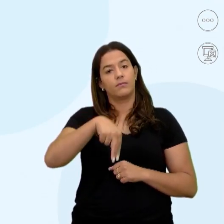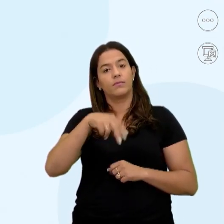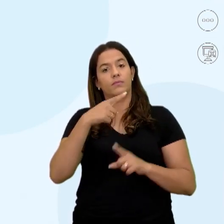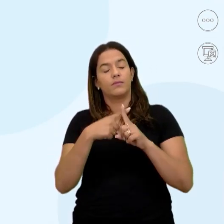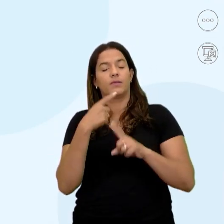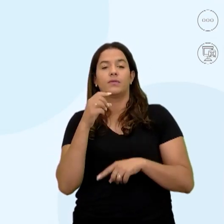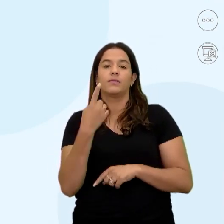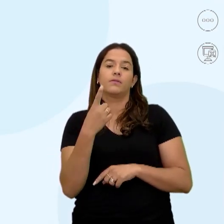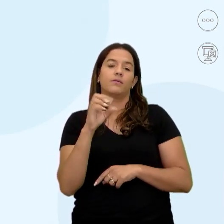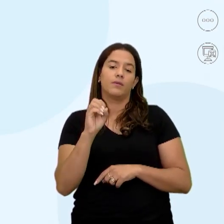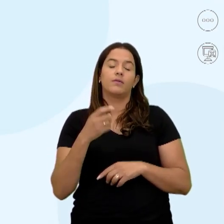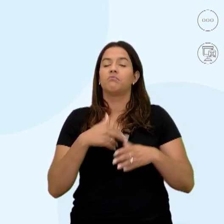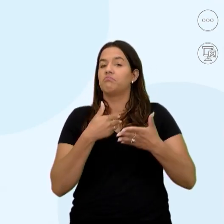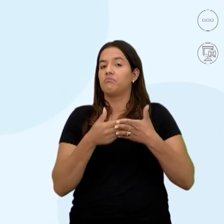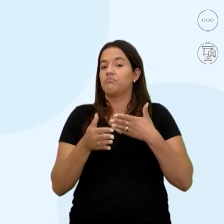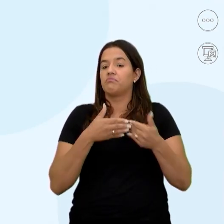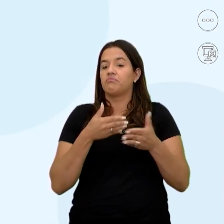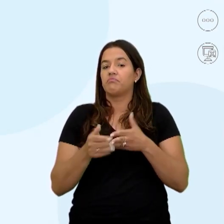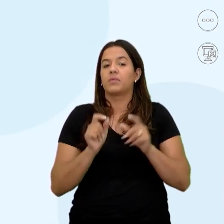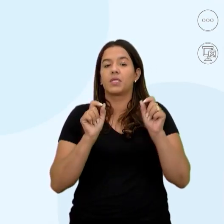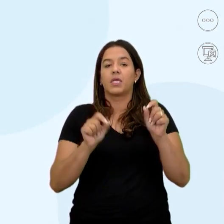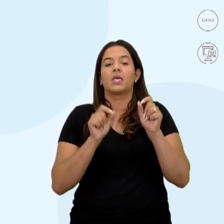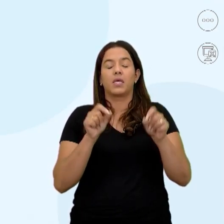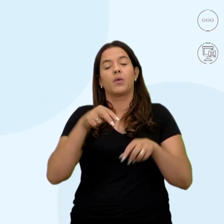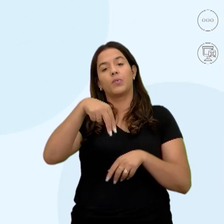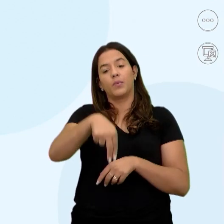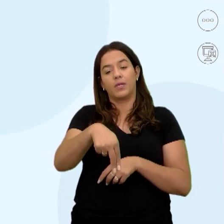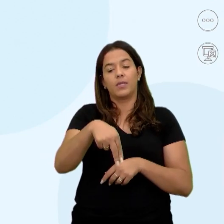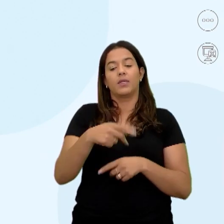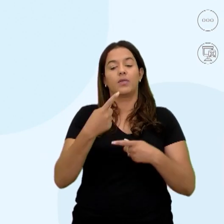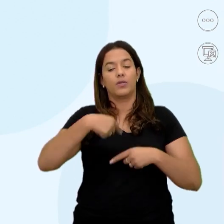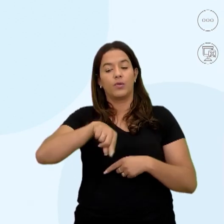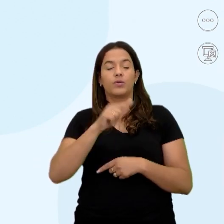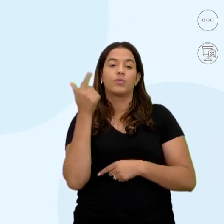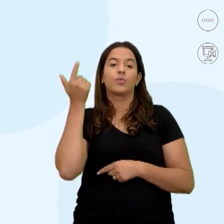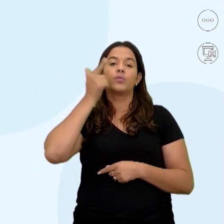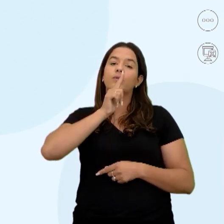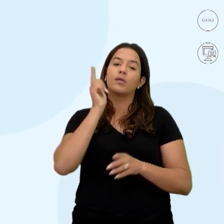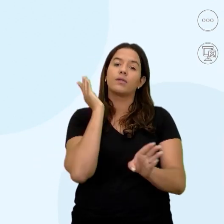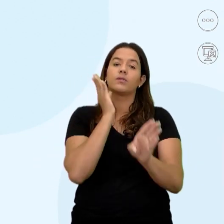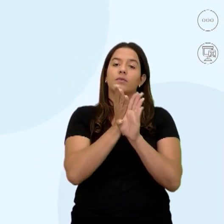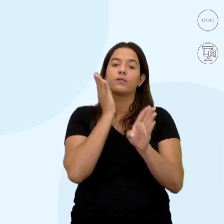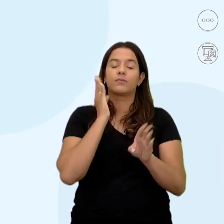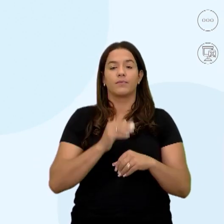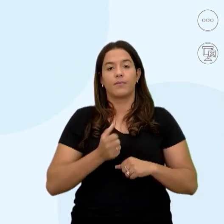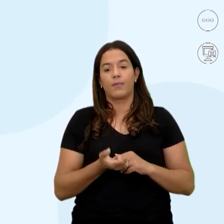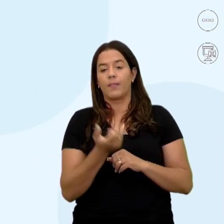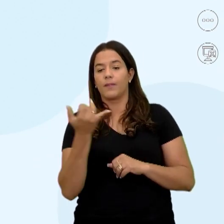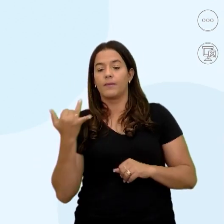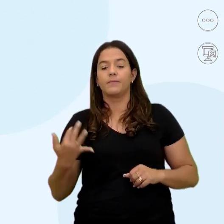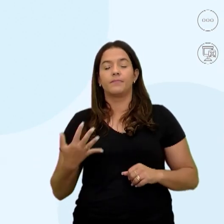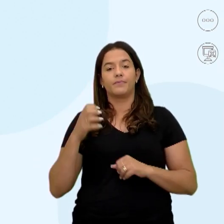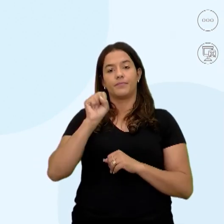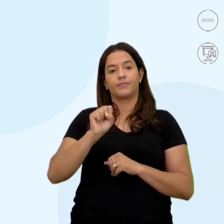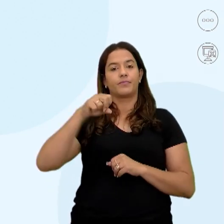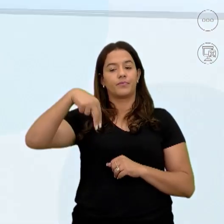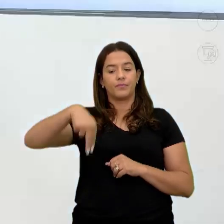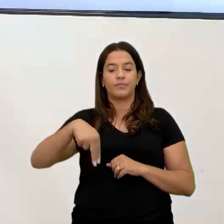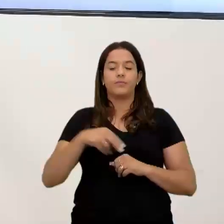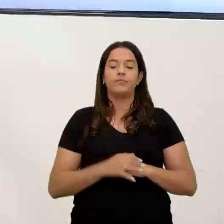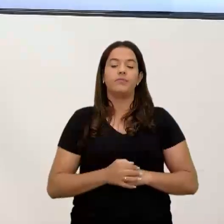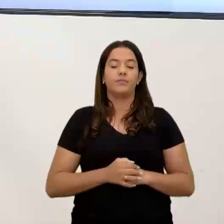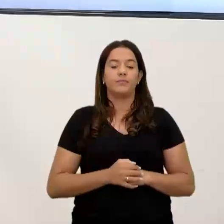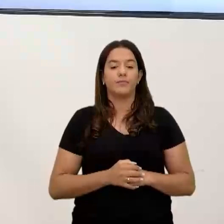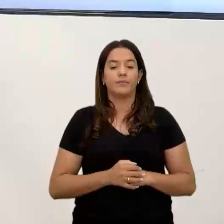85 vezes 10. Seja lá quem for o N, a gente consegue descobrir a quantidade de salgados multiplicando por